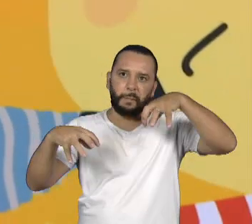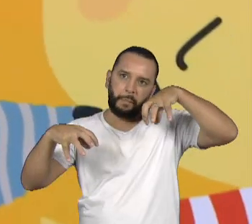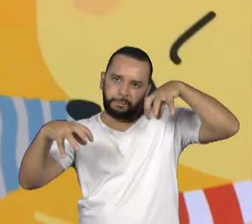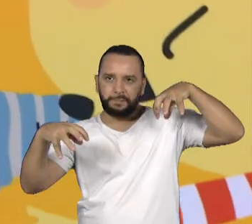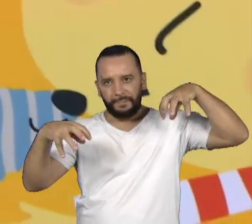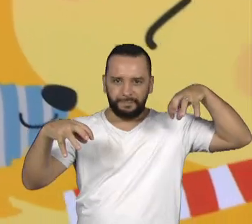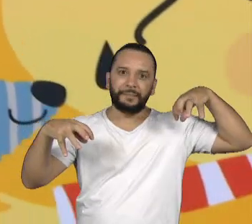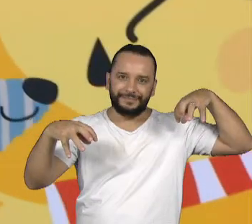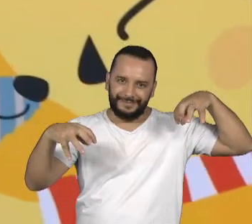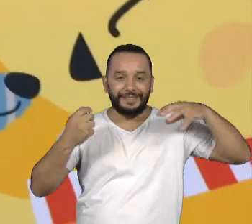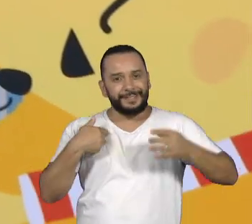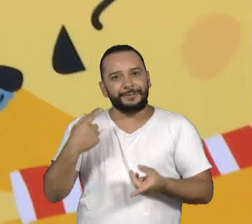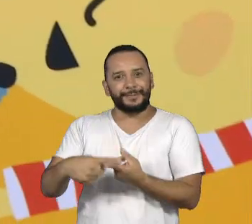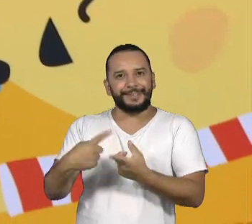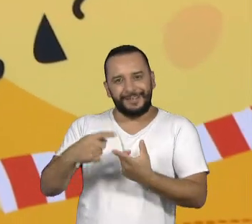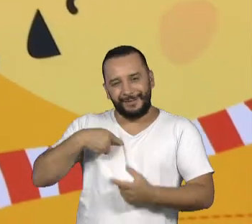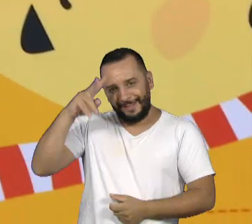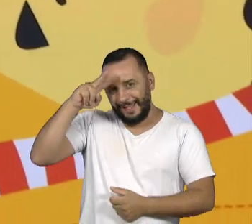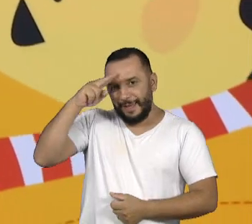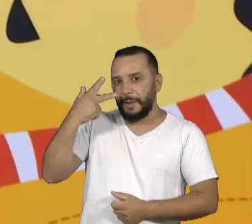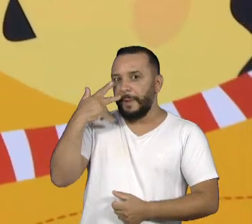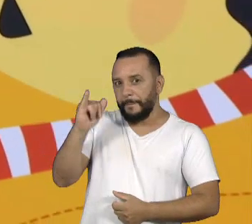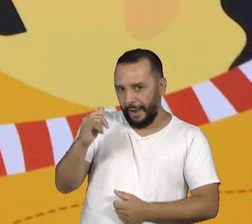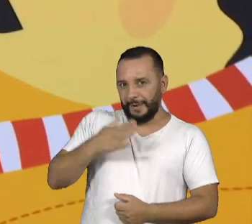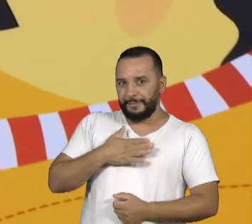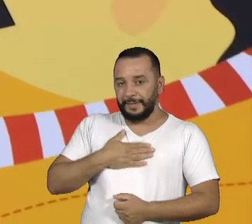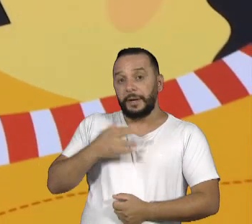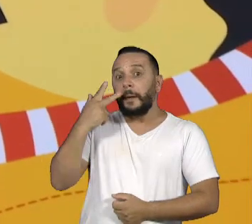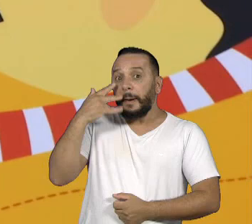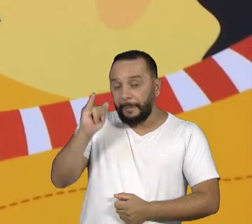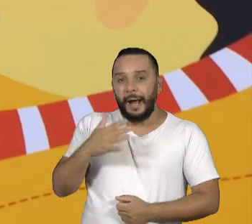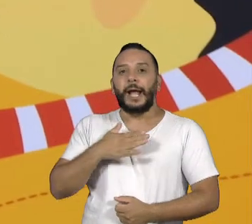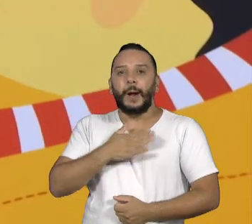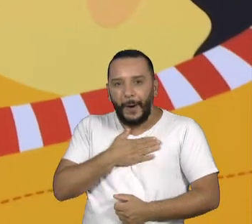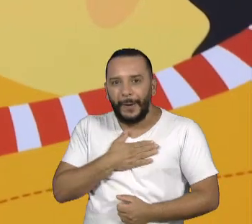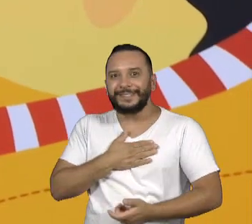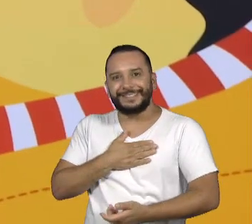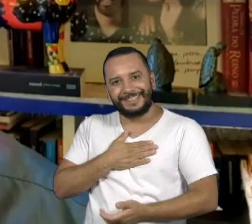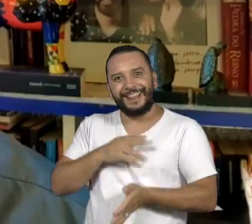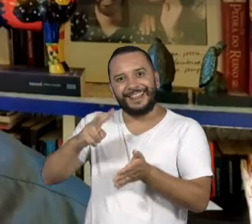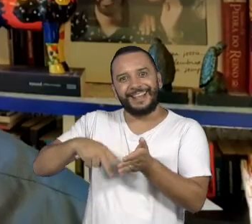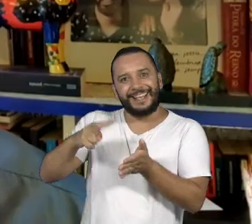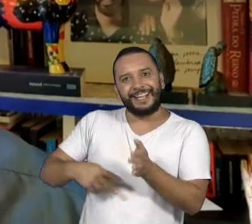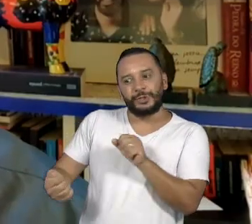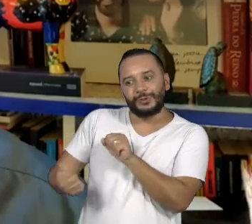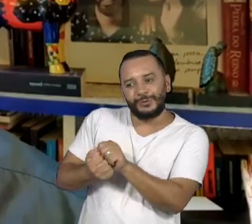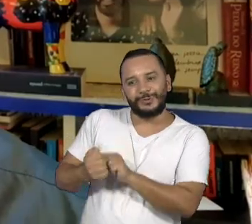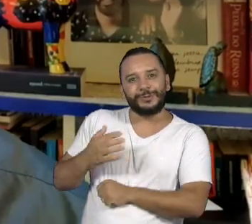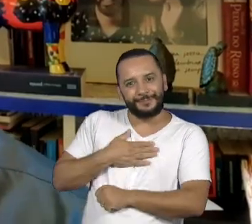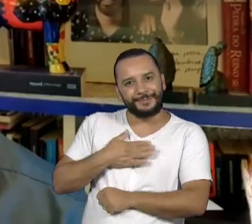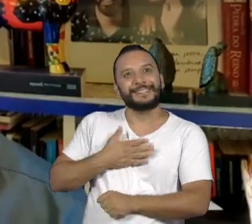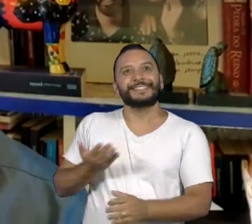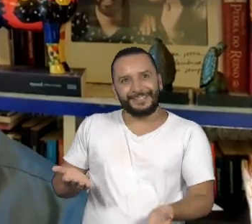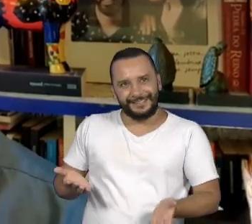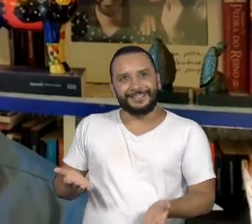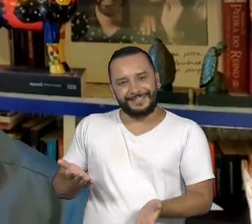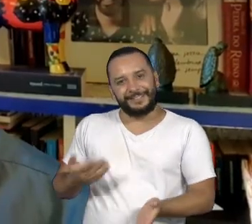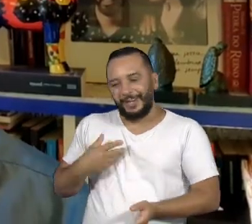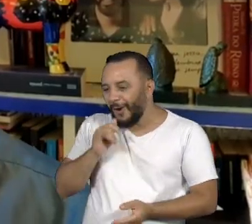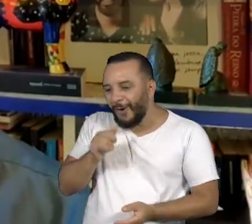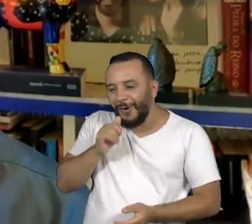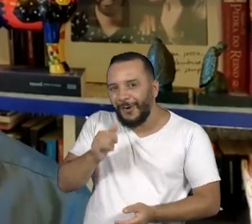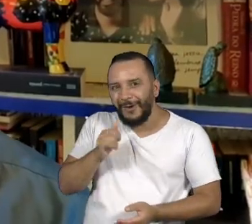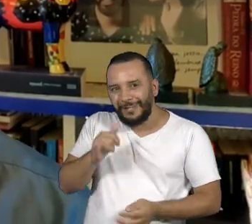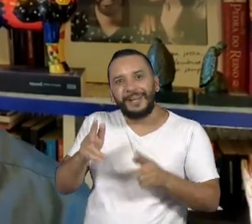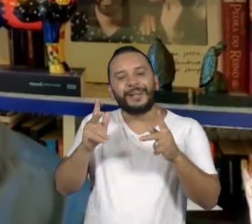pai, porque meu pai gostava muito de compartilhar comigo, de ler comigo contos cumulativos, que é o caso